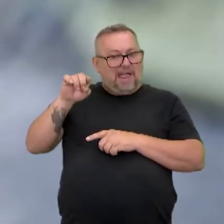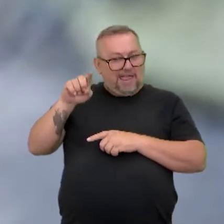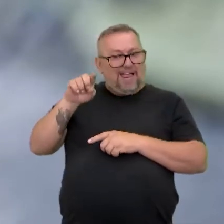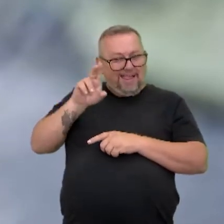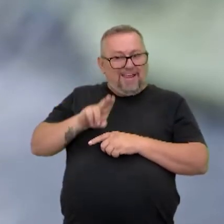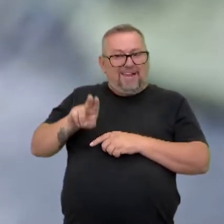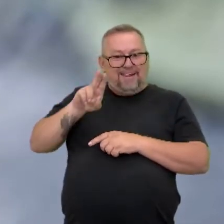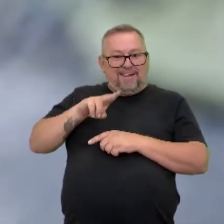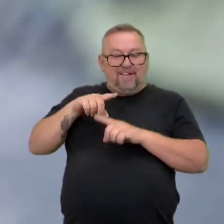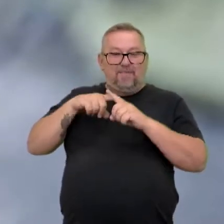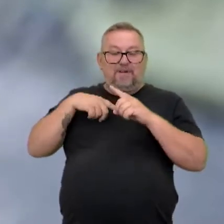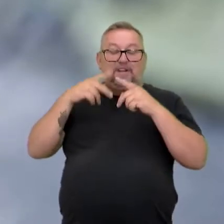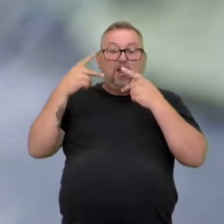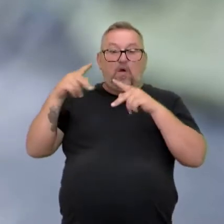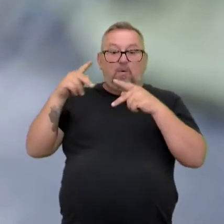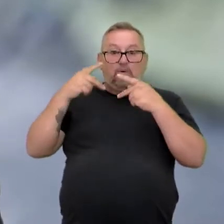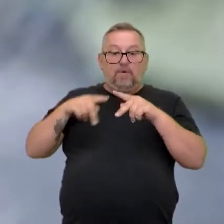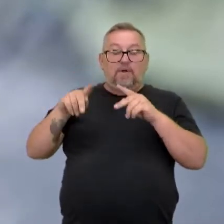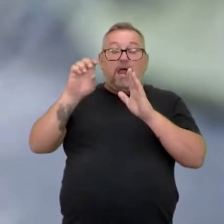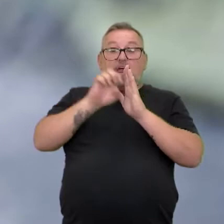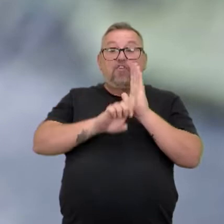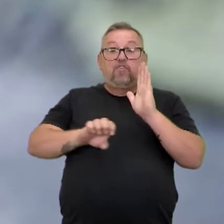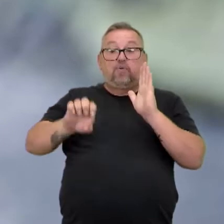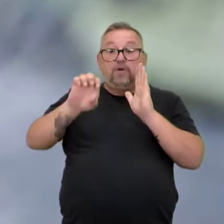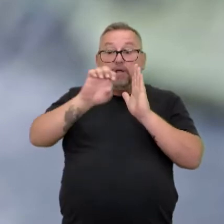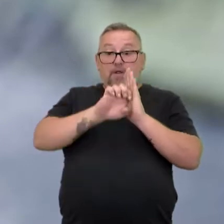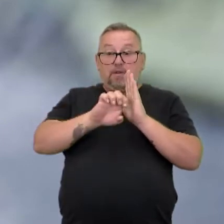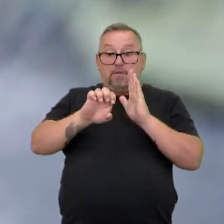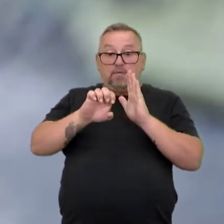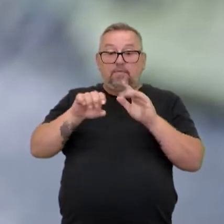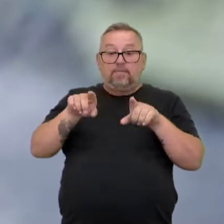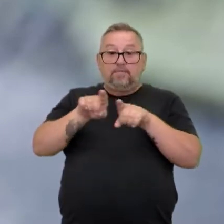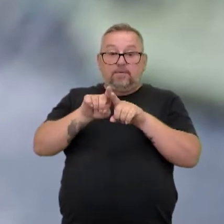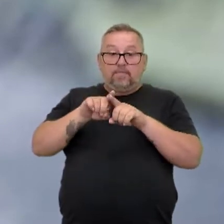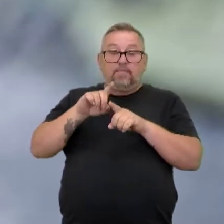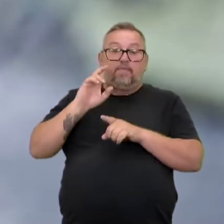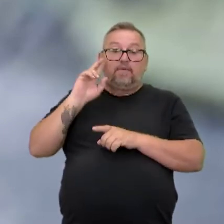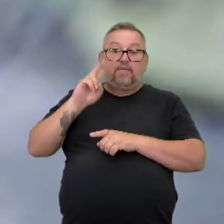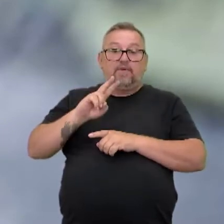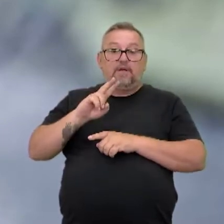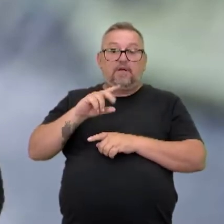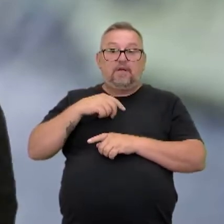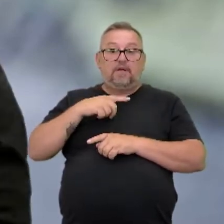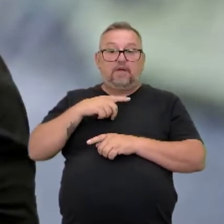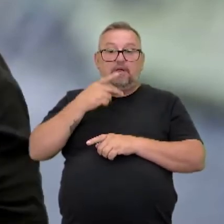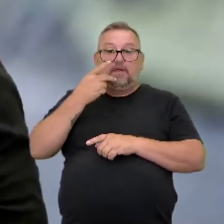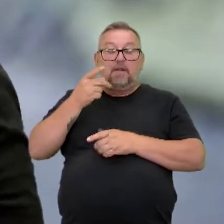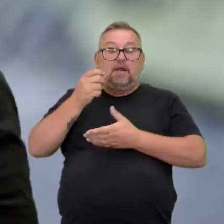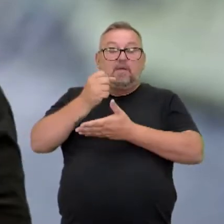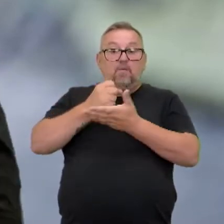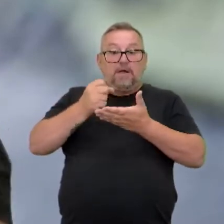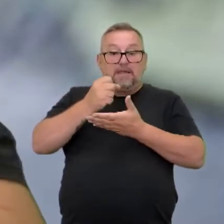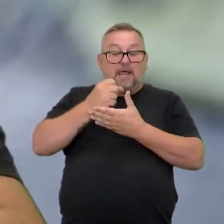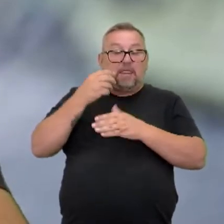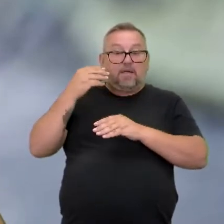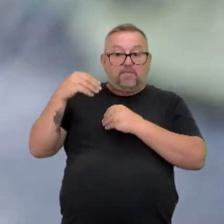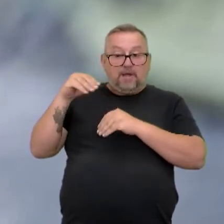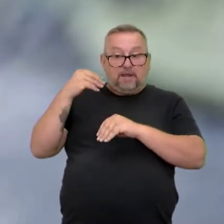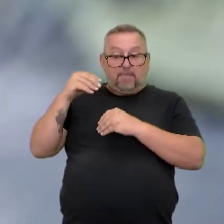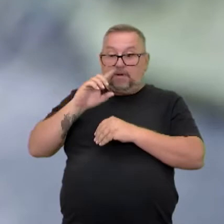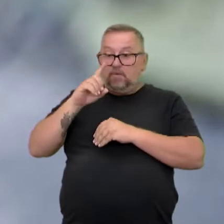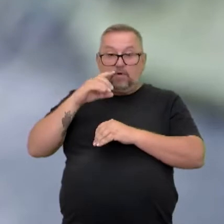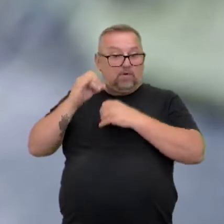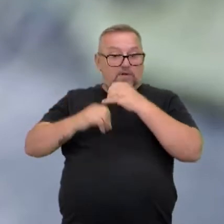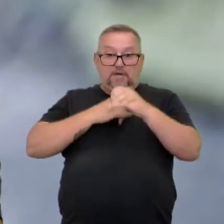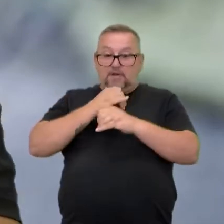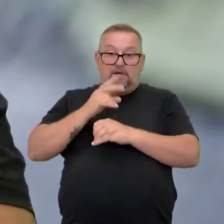você tem a publicidade editorial, que é o que a gente chama de publis, por exemplo, que elas são baseadas em meme. E não só na internet. Se